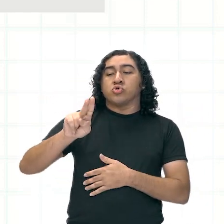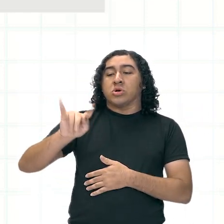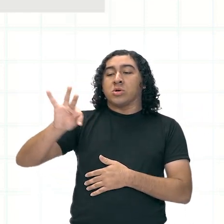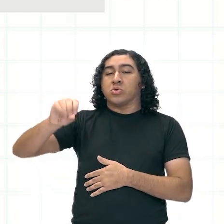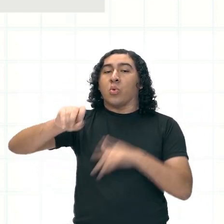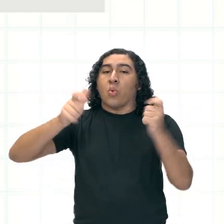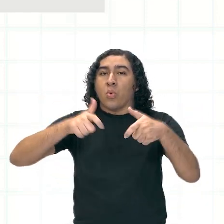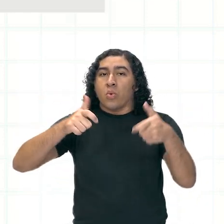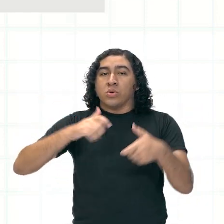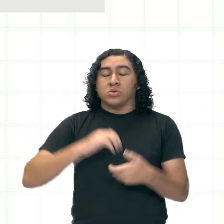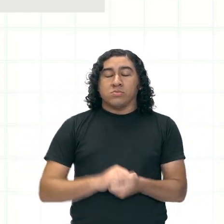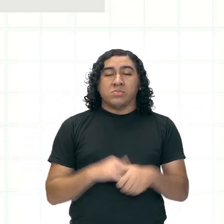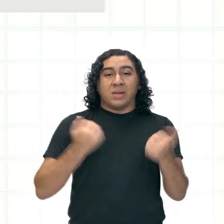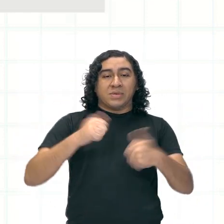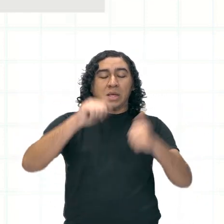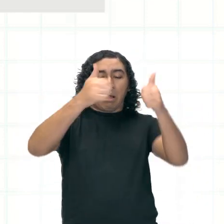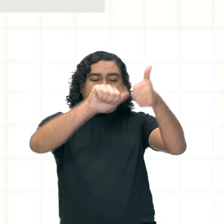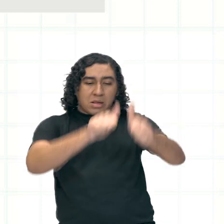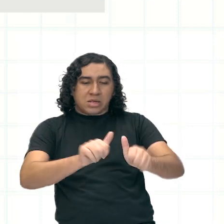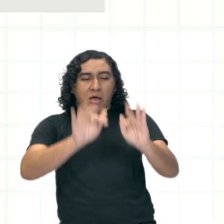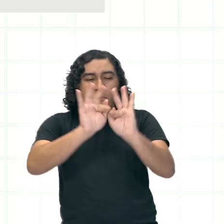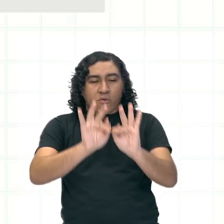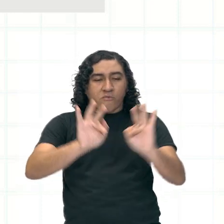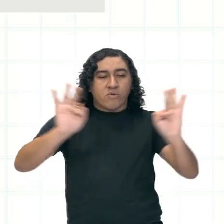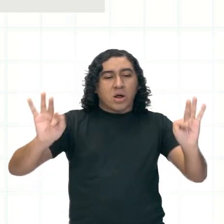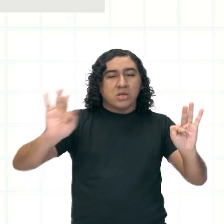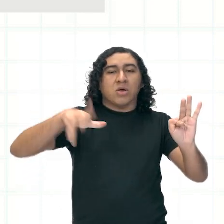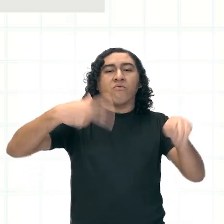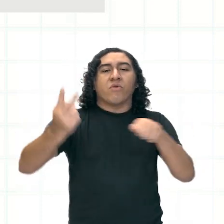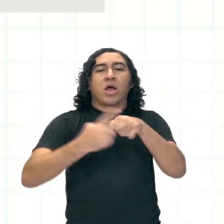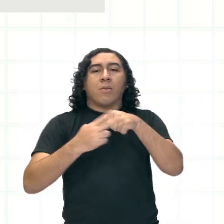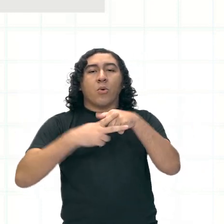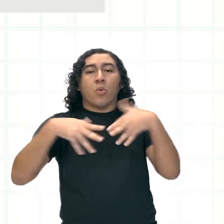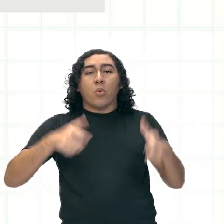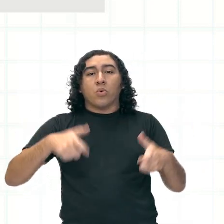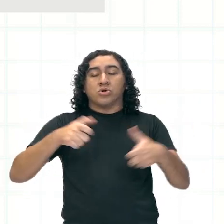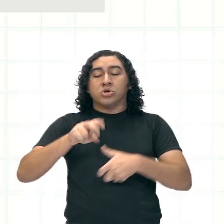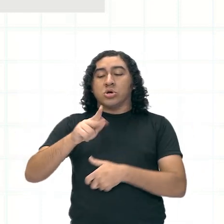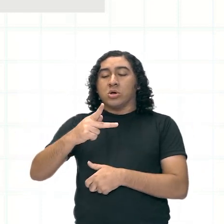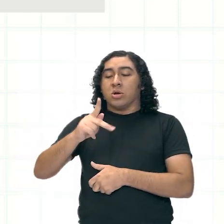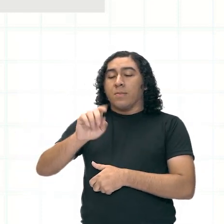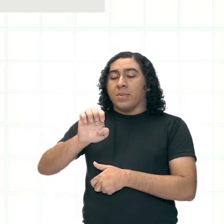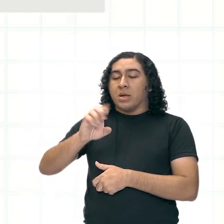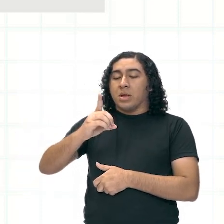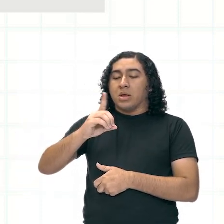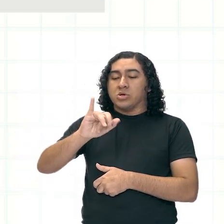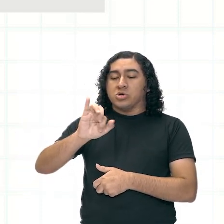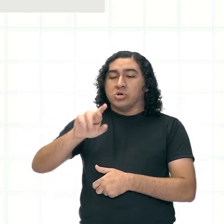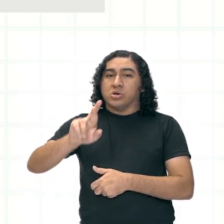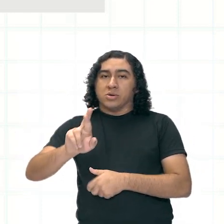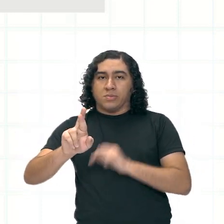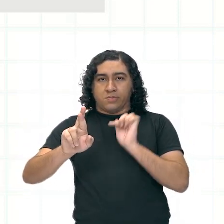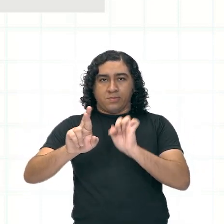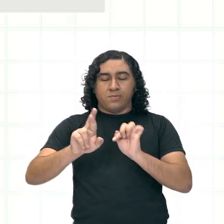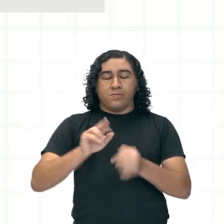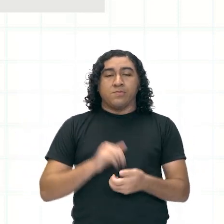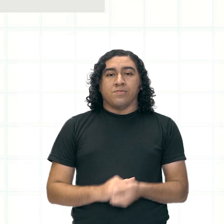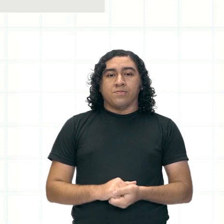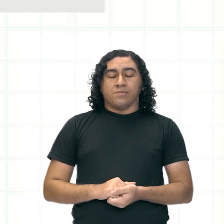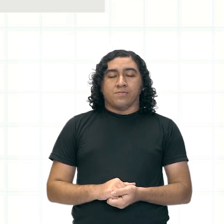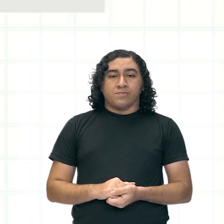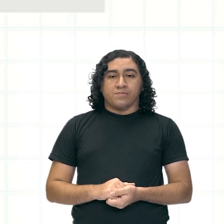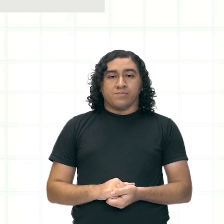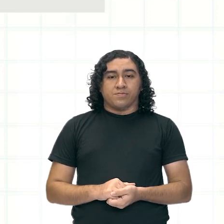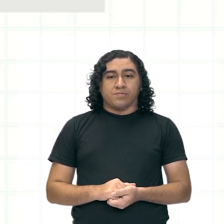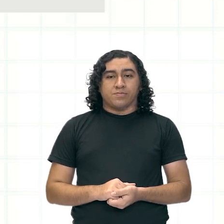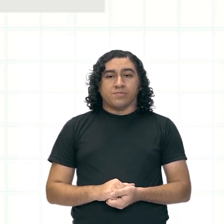Para identificar o sujeito, a gente tem que analisar quem? O verbo. Quem é o verbo? O verbo pedir. Ok? Então, vamos lá.